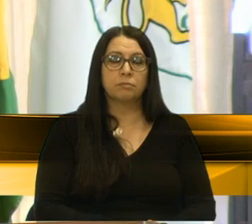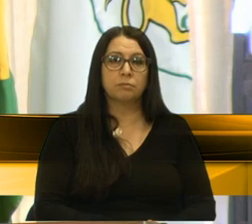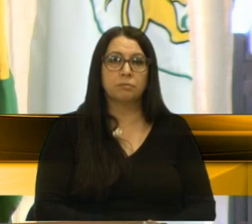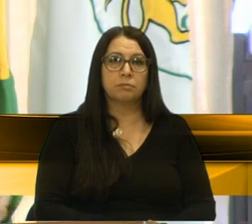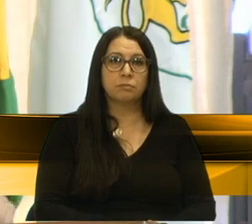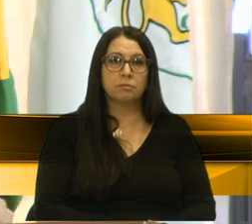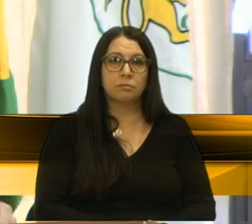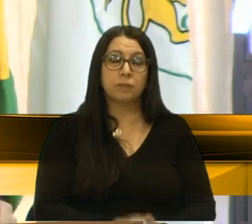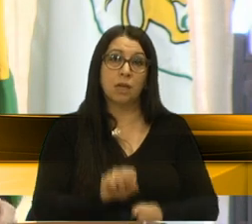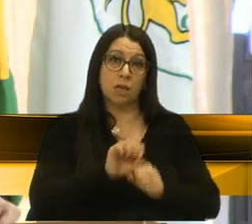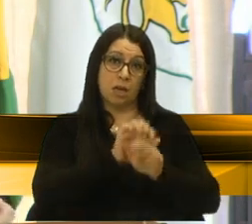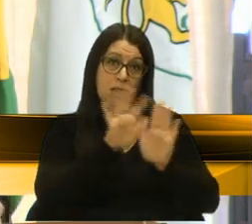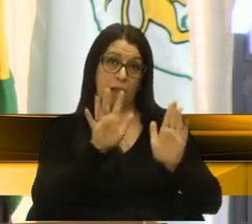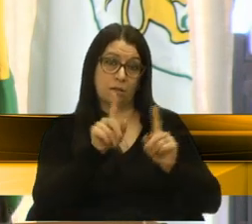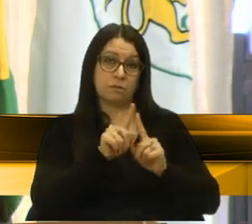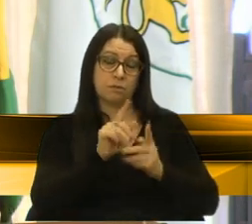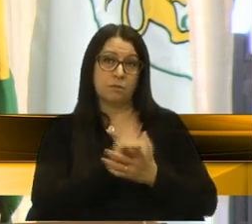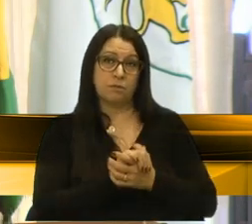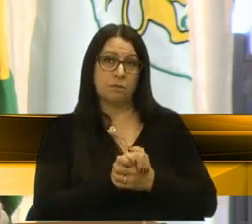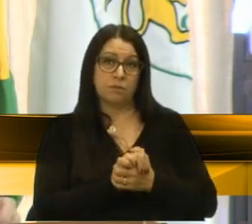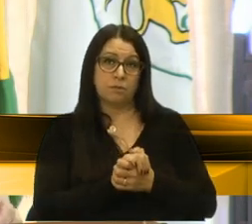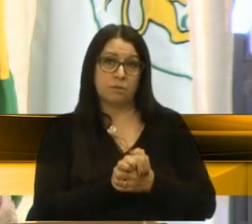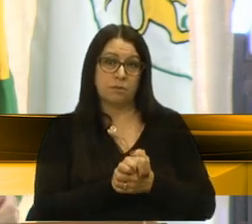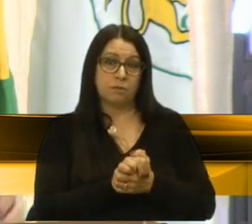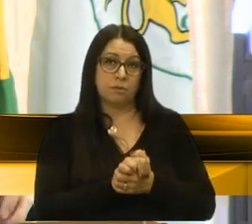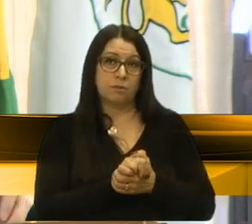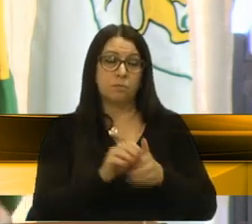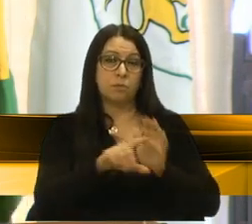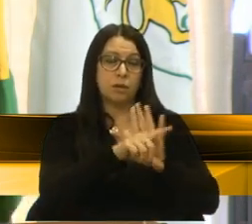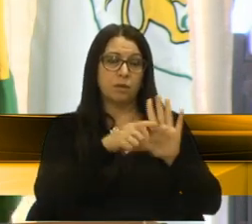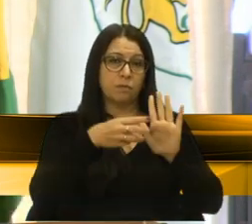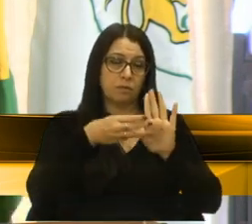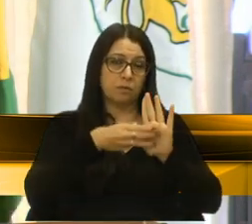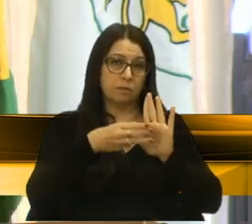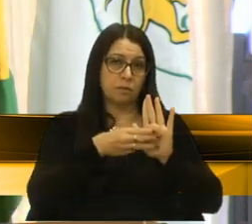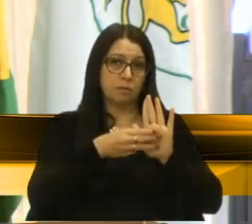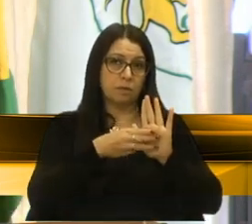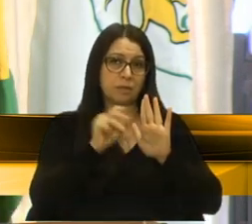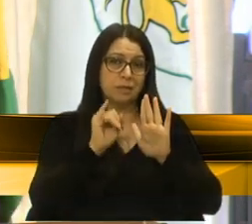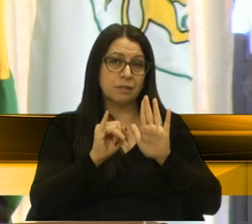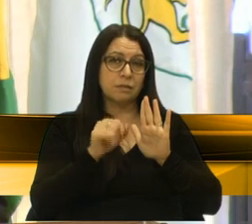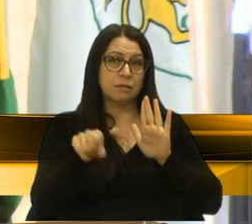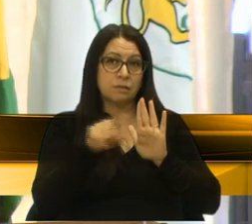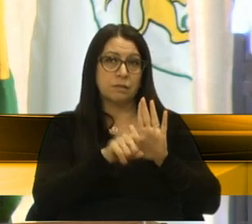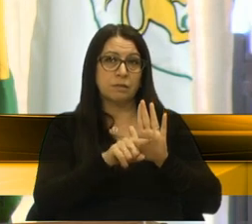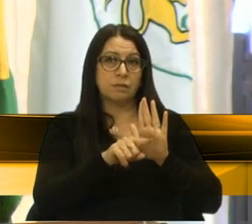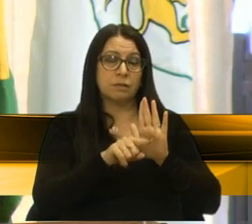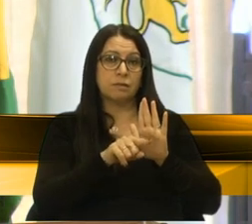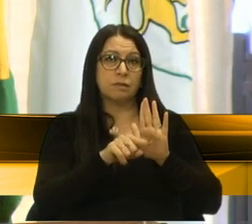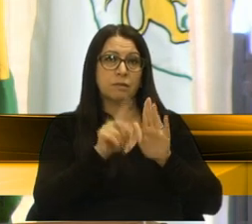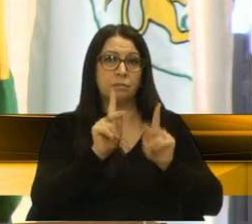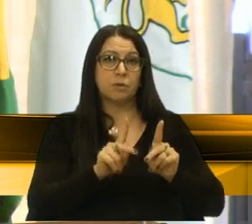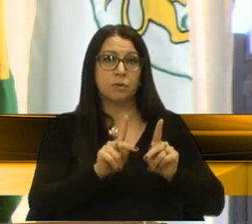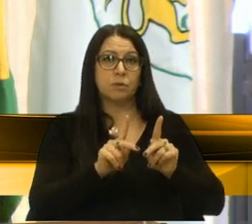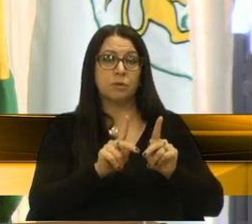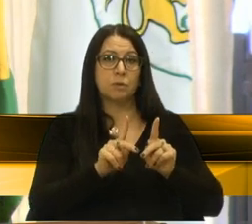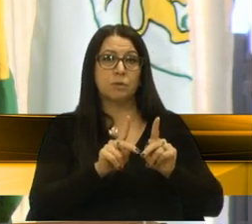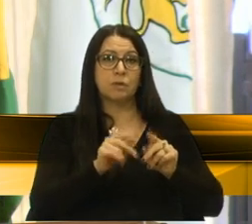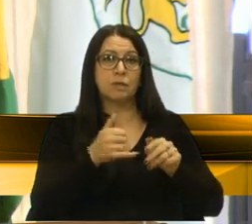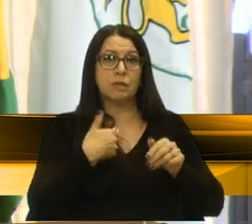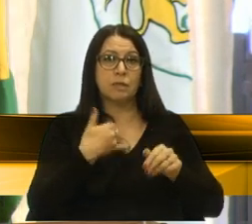Aí, claro que no seu parágrafo 3º diz que no caso das pessoas compreendidas na faixa